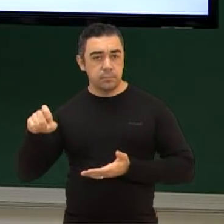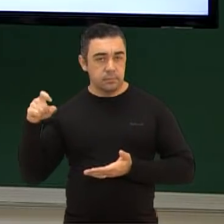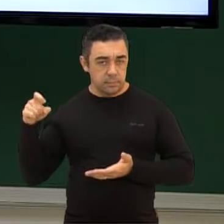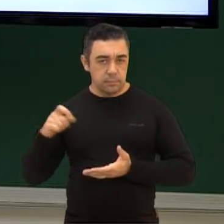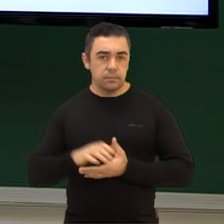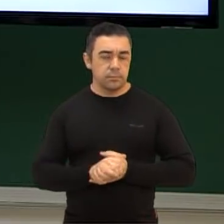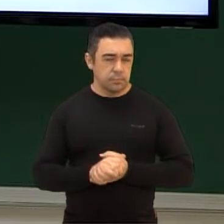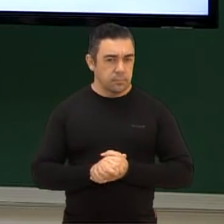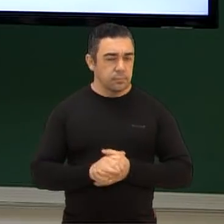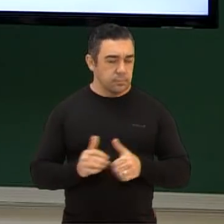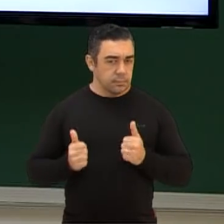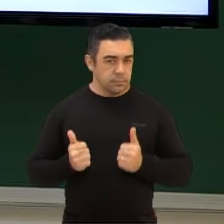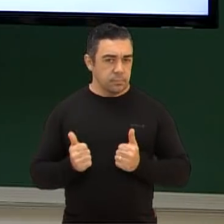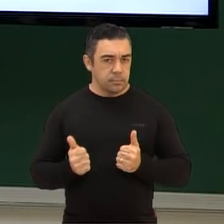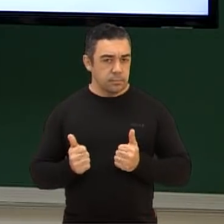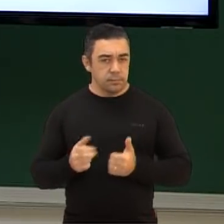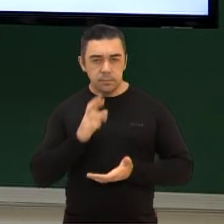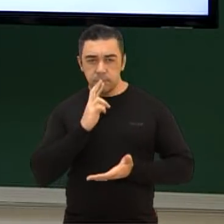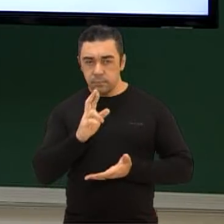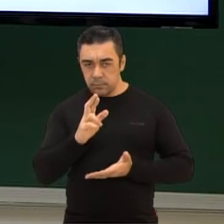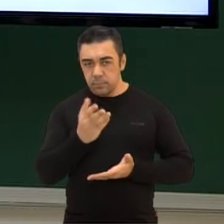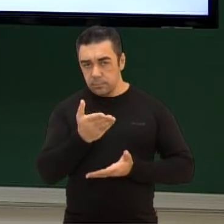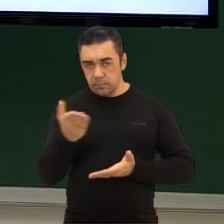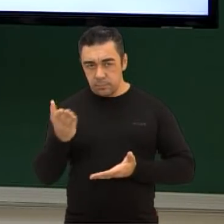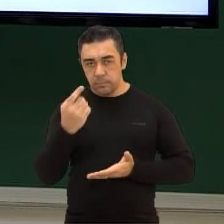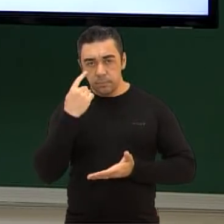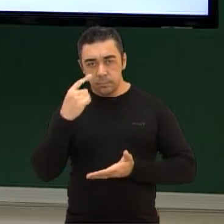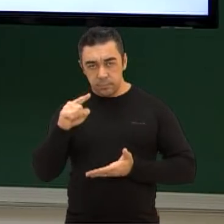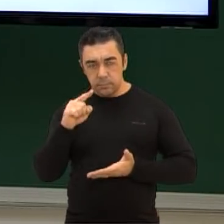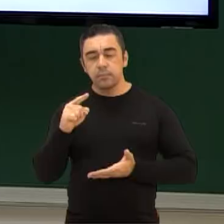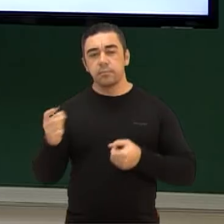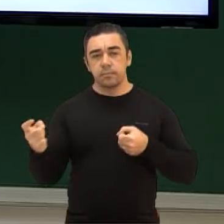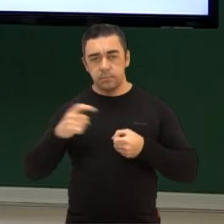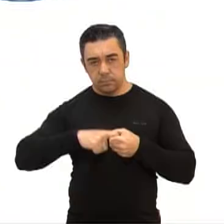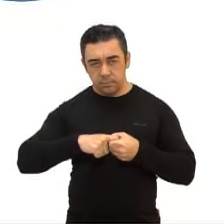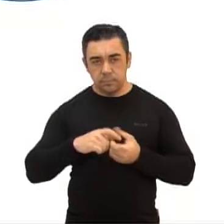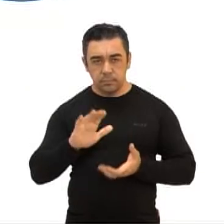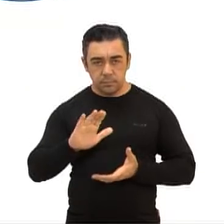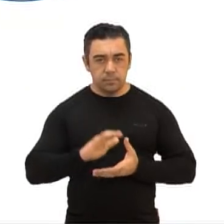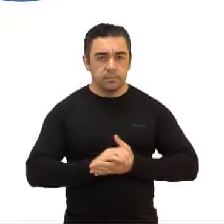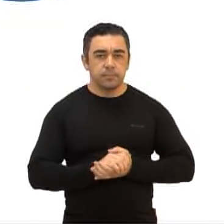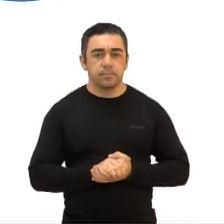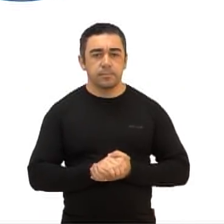x. Beleza? Resolvam lá que nós já voltamos.